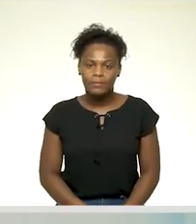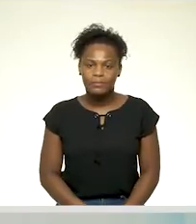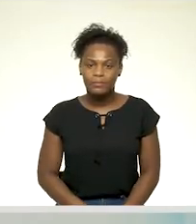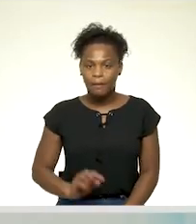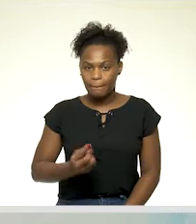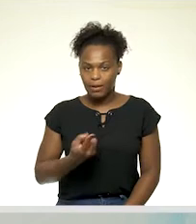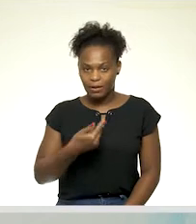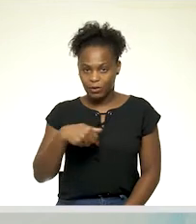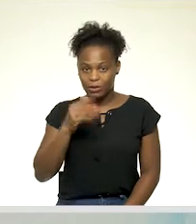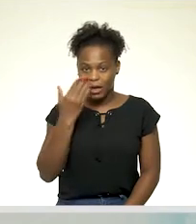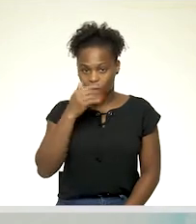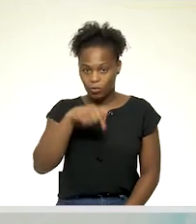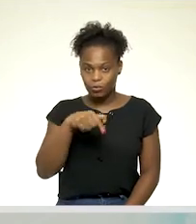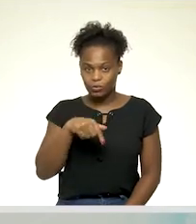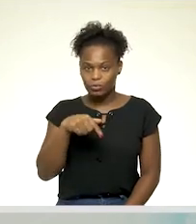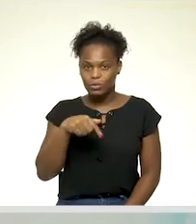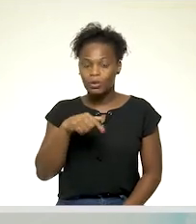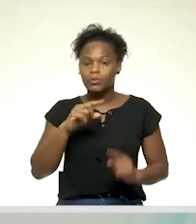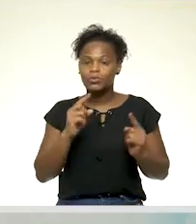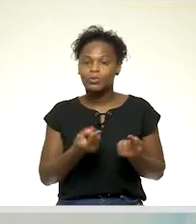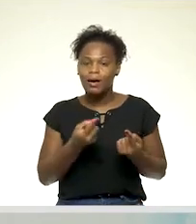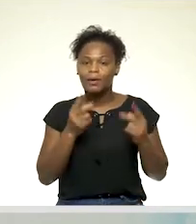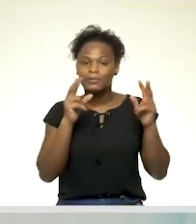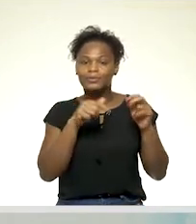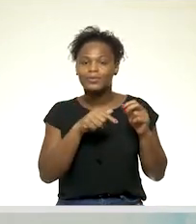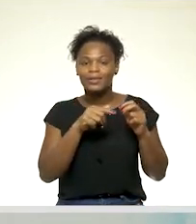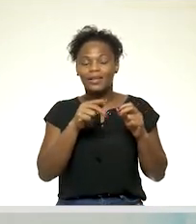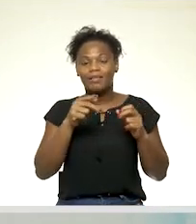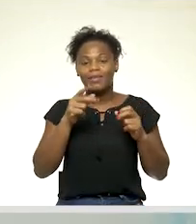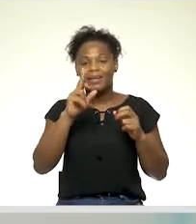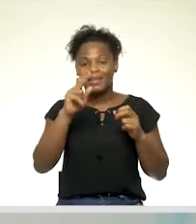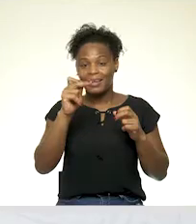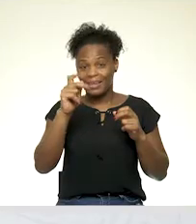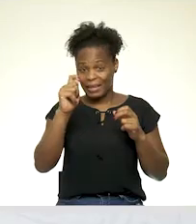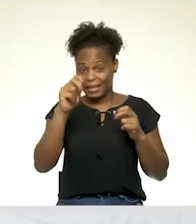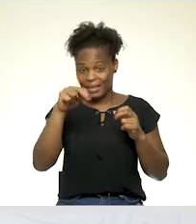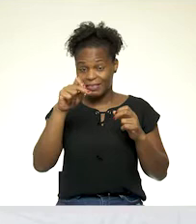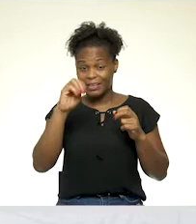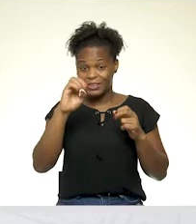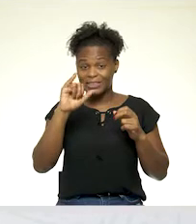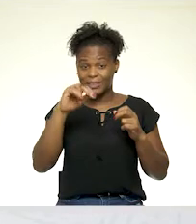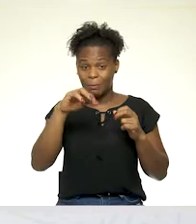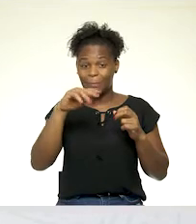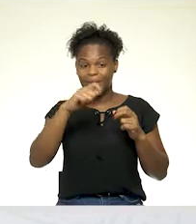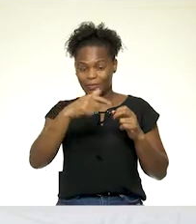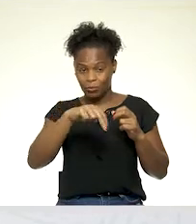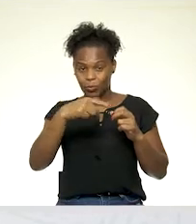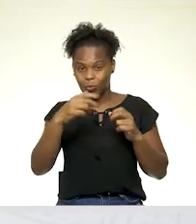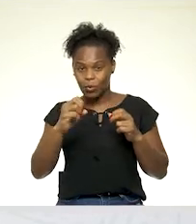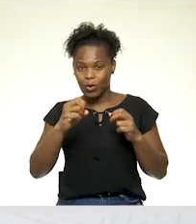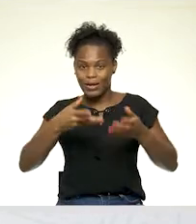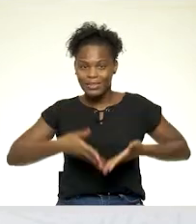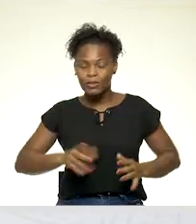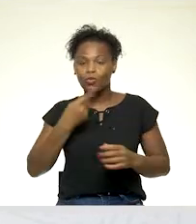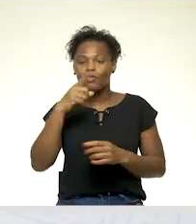Para a nossa aula de hoje, o sumário é Renascimento, uma nova concepção do